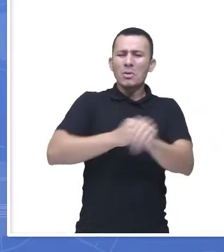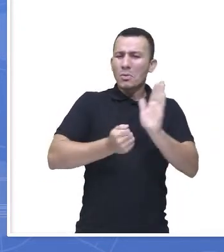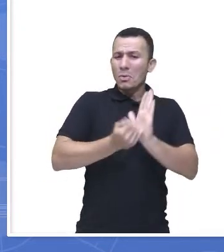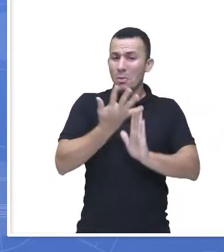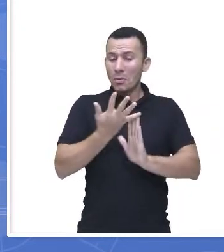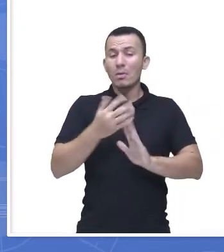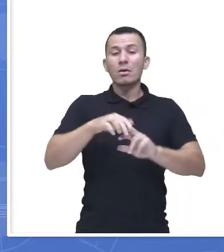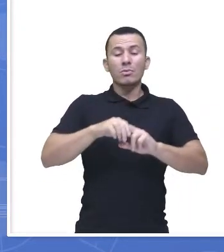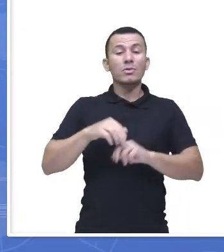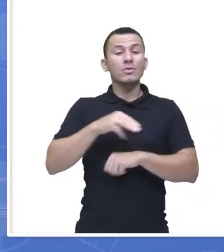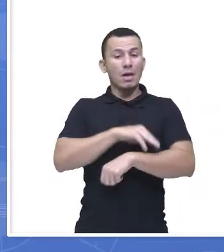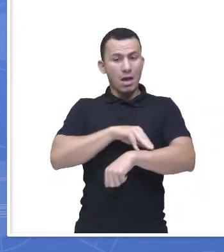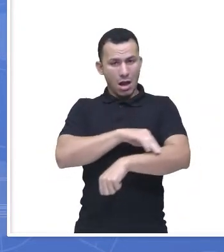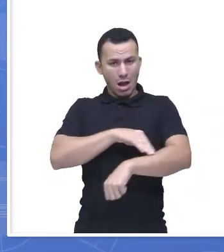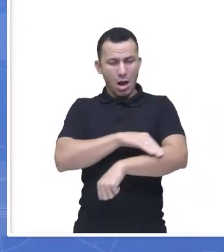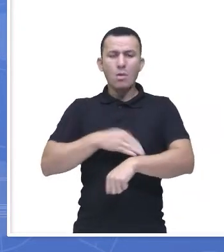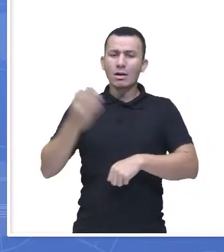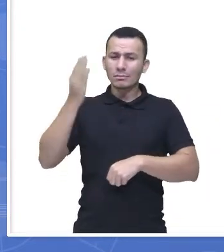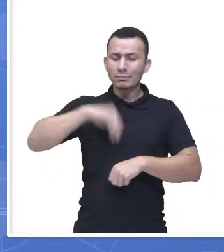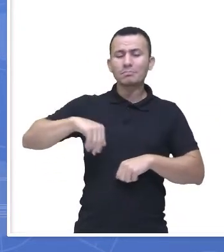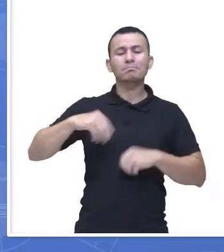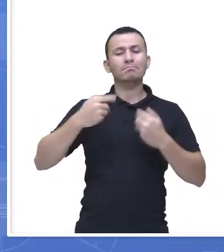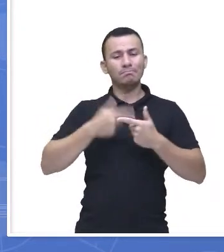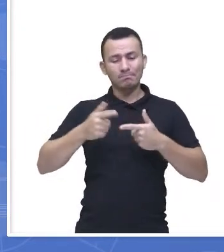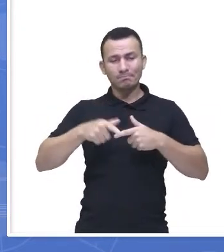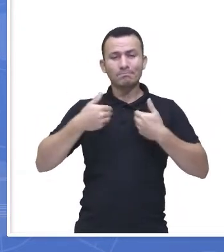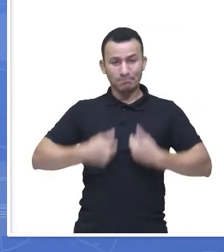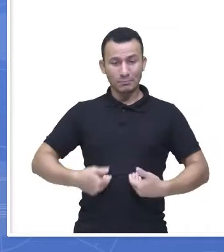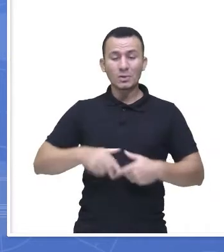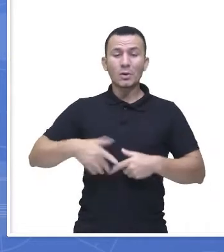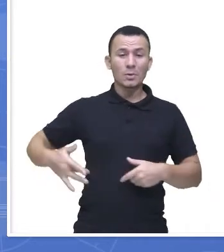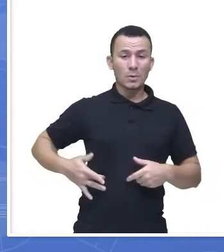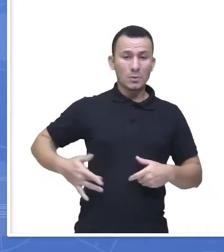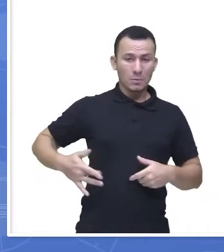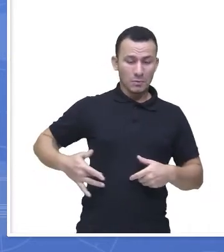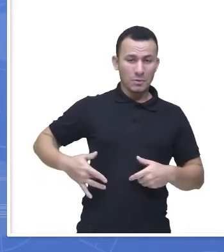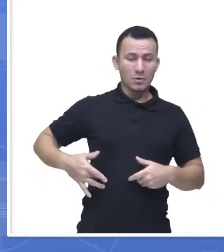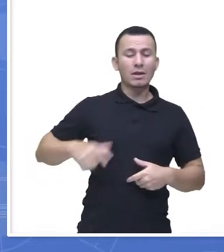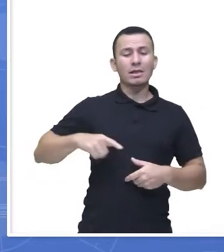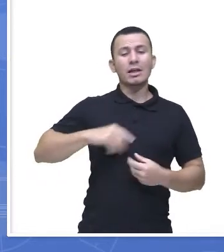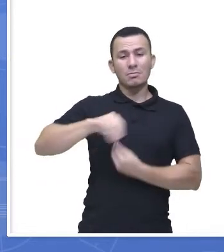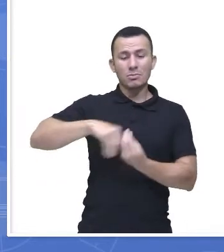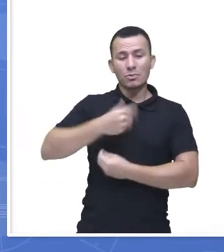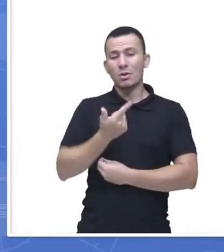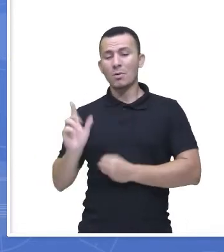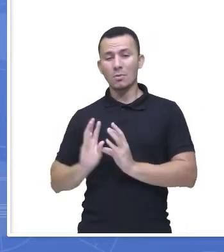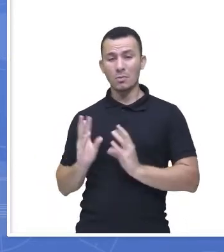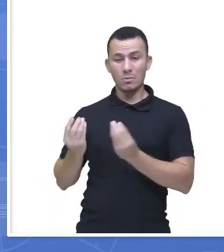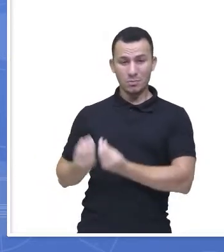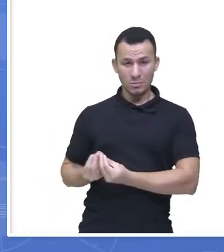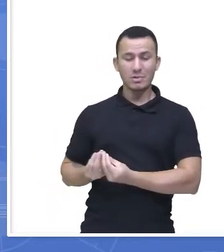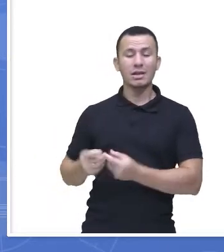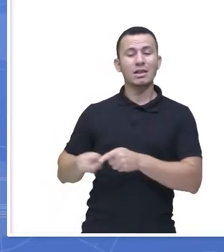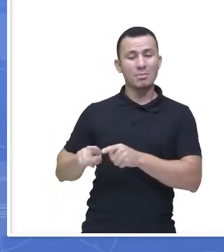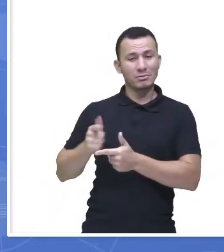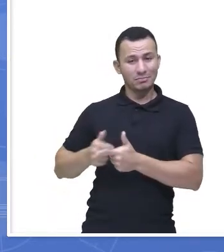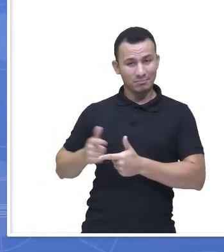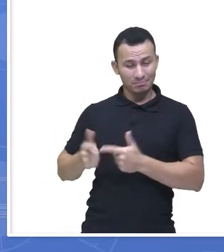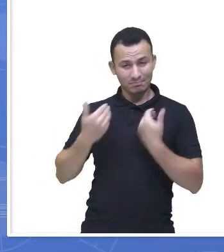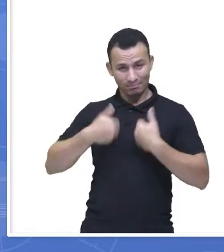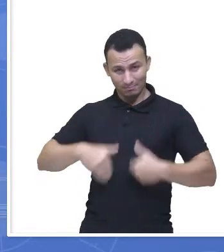letra D, isso. Então, o Carlos é lá do Solon de Lucena. Gabriele, né, da Escola Estadual Rio Preto da